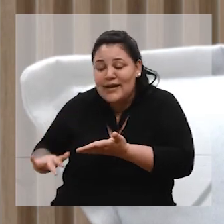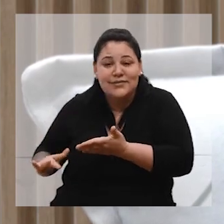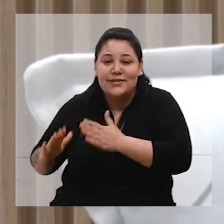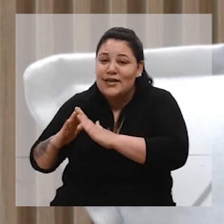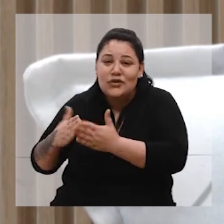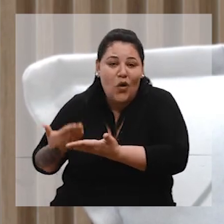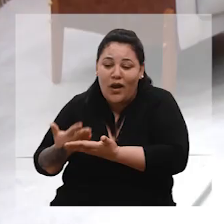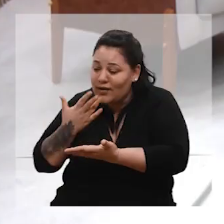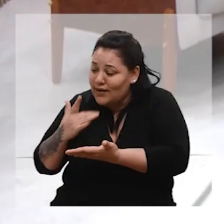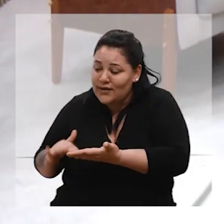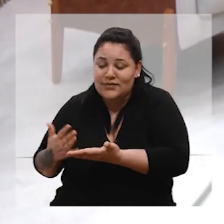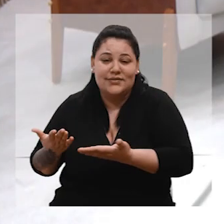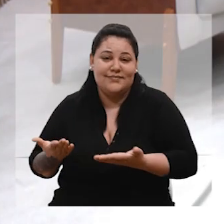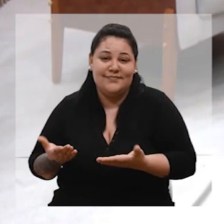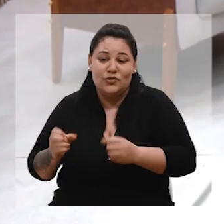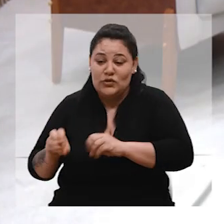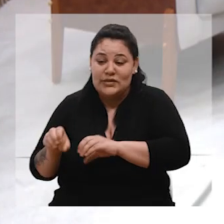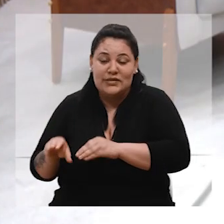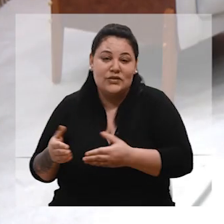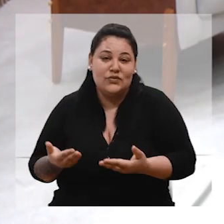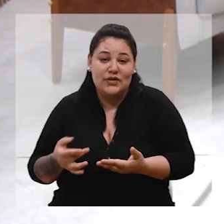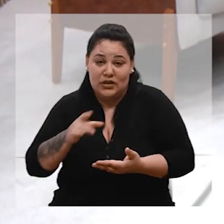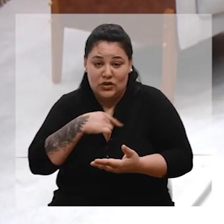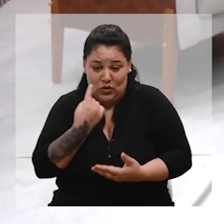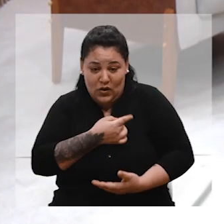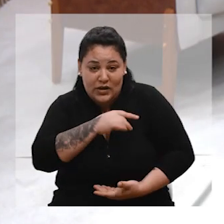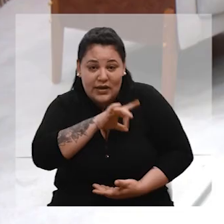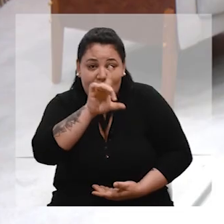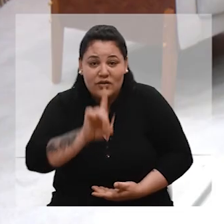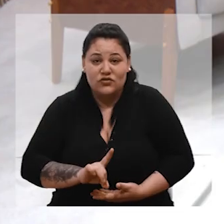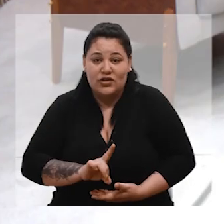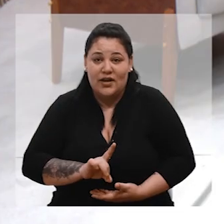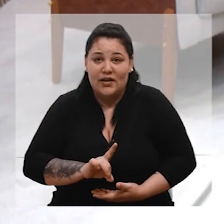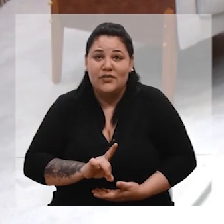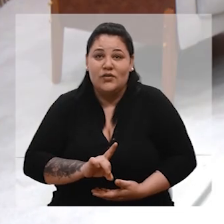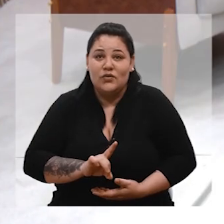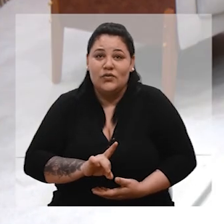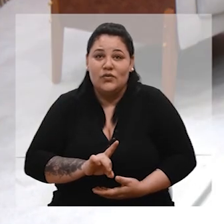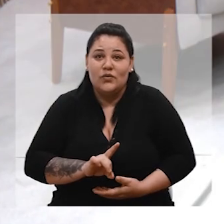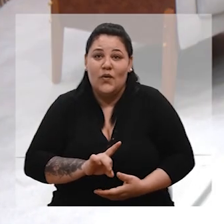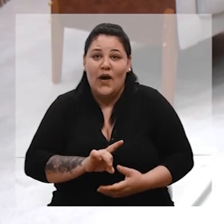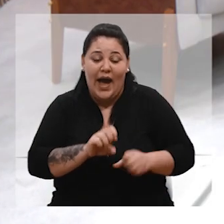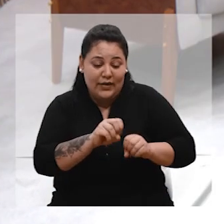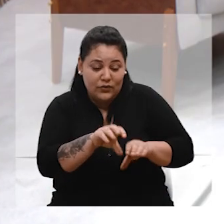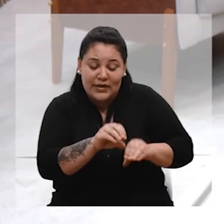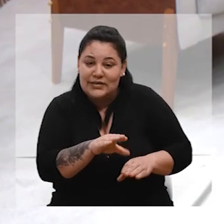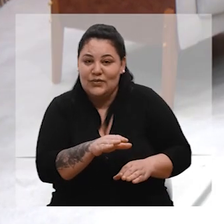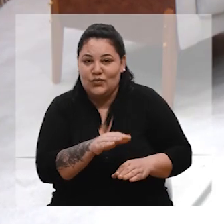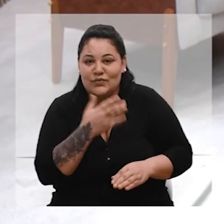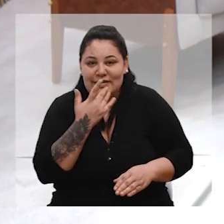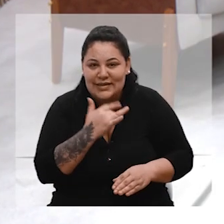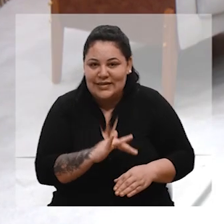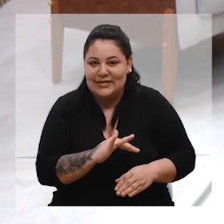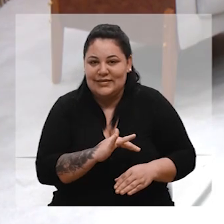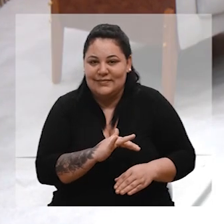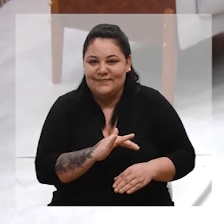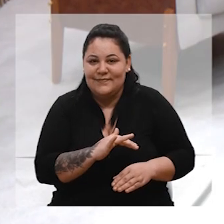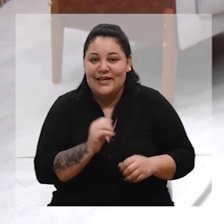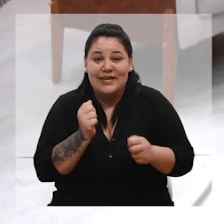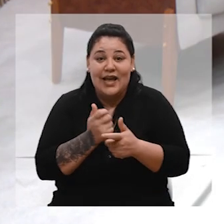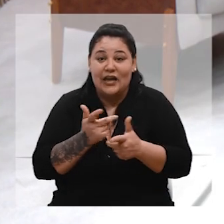começa lá na educação infantil. E nós temos o direito à educação infantil,